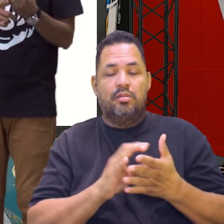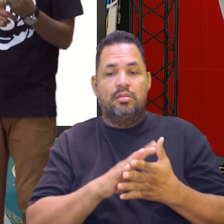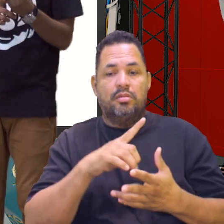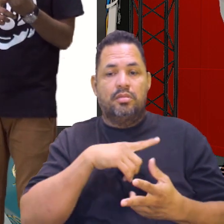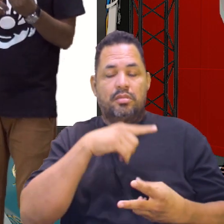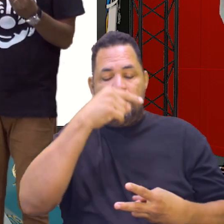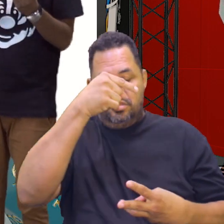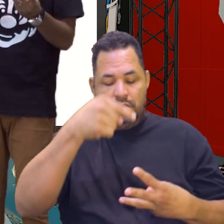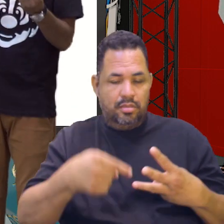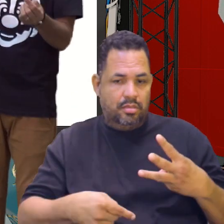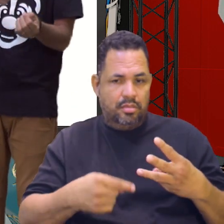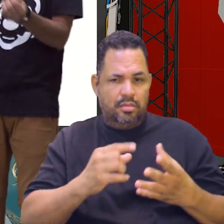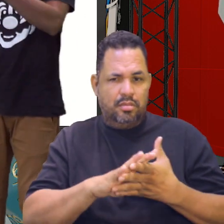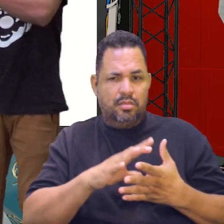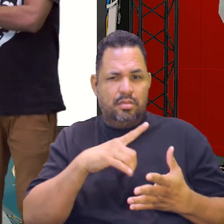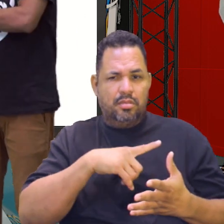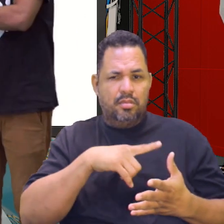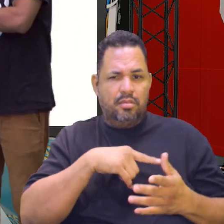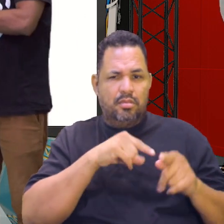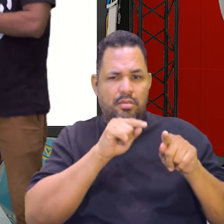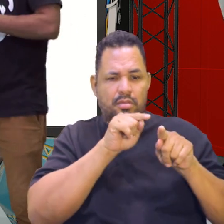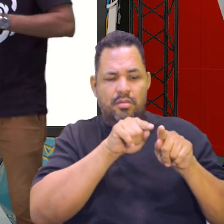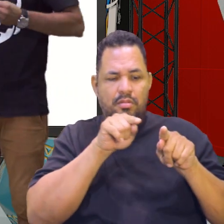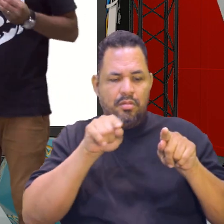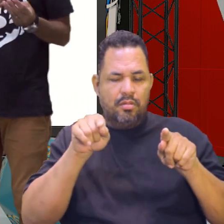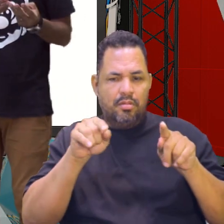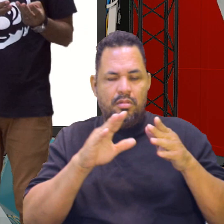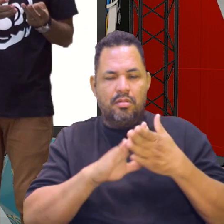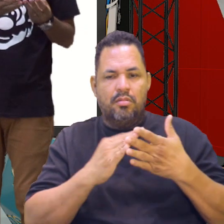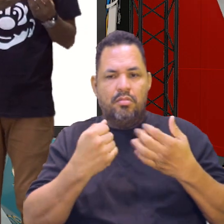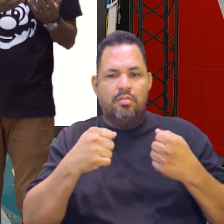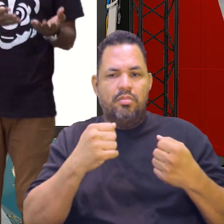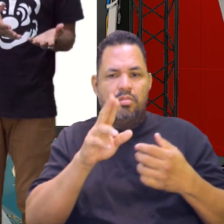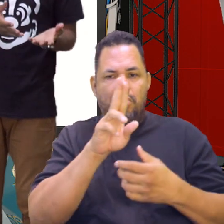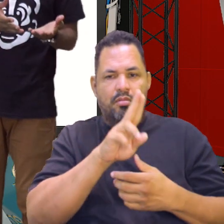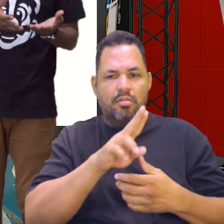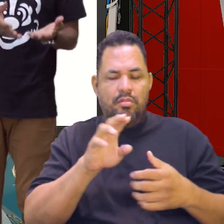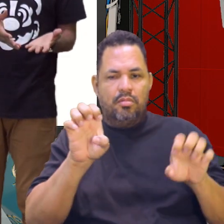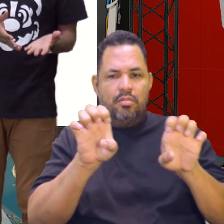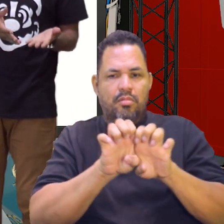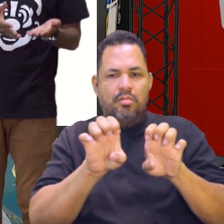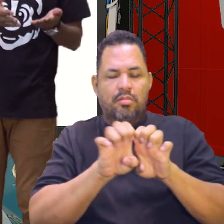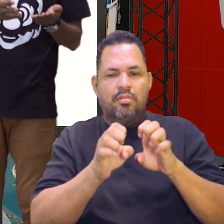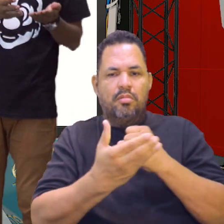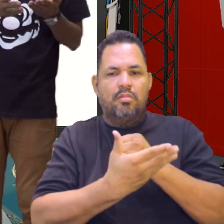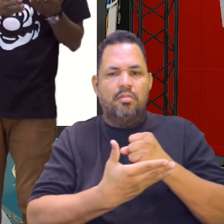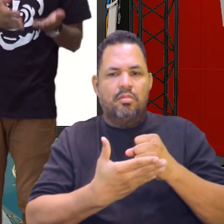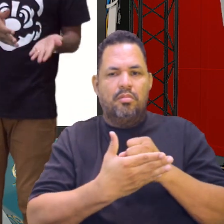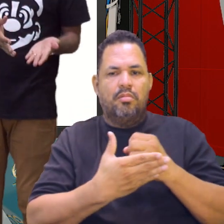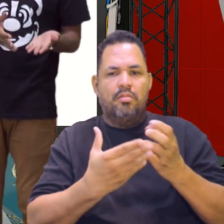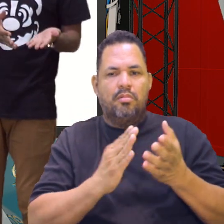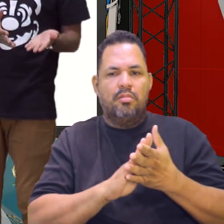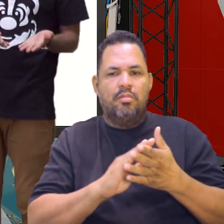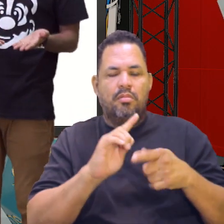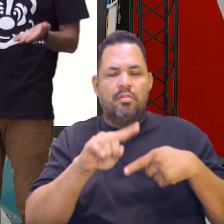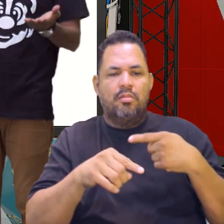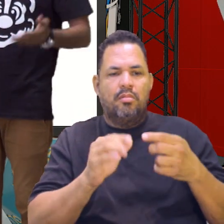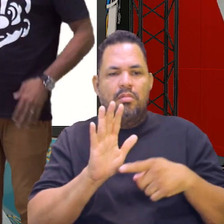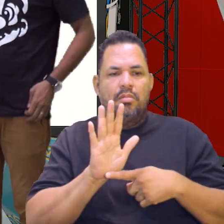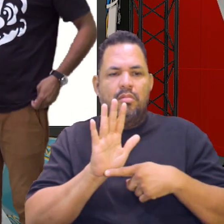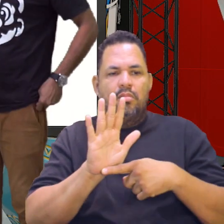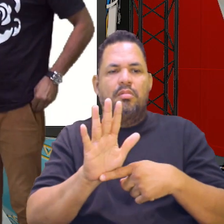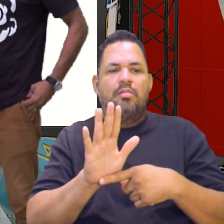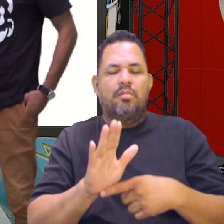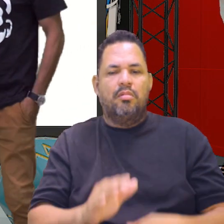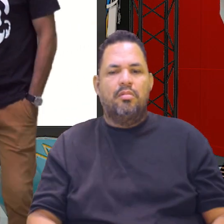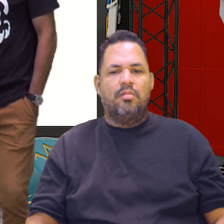3 pontos, você pode colocar no plano cartesiano ou você pode usar uma equação básica que nós vamos já mostrar para vocês aqui, que é